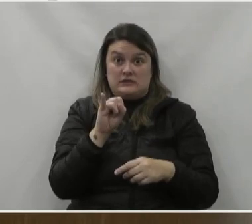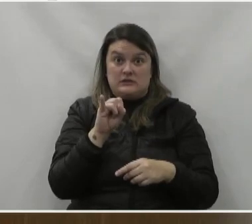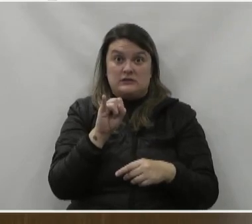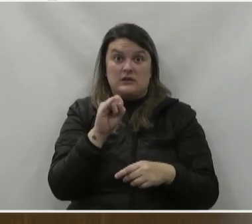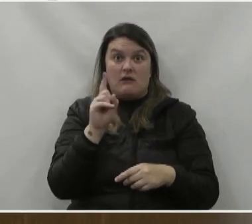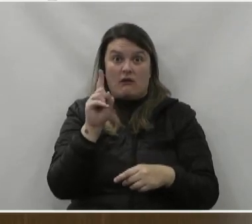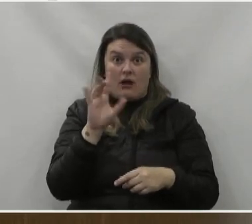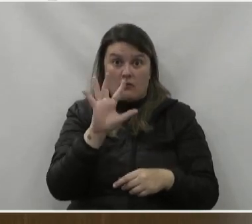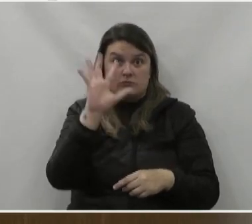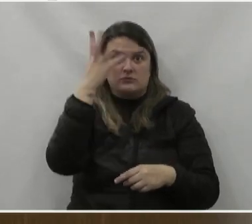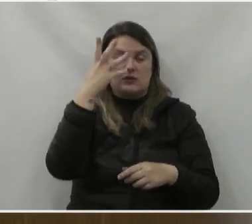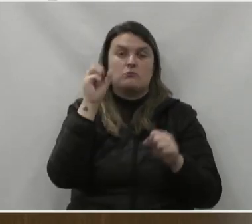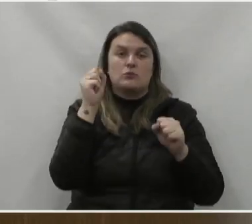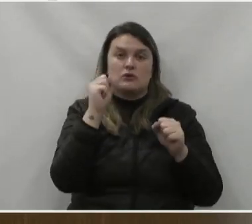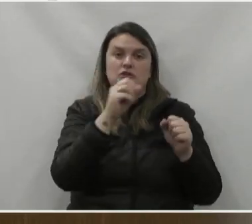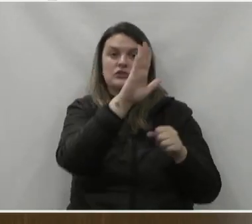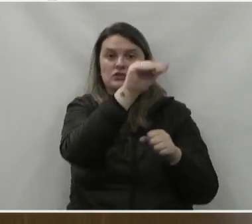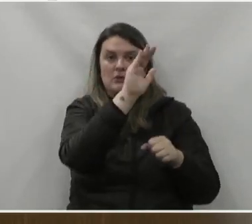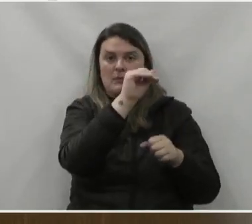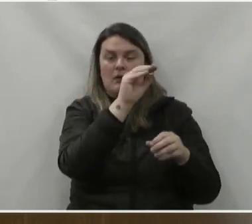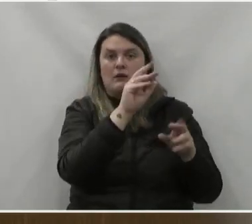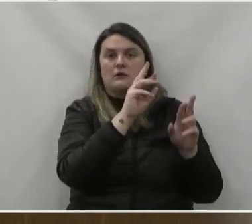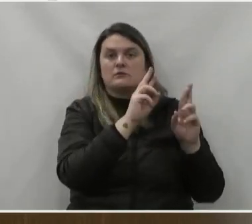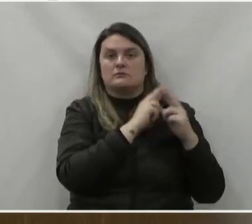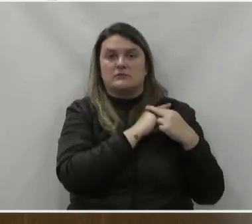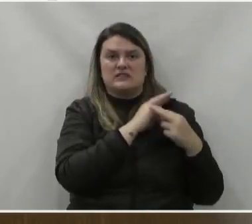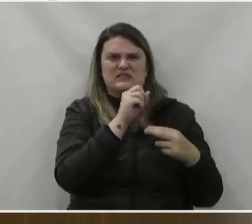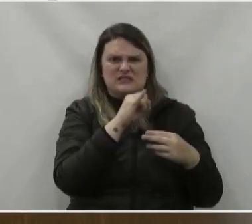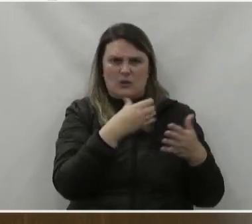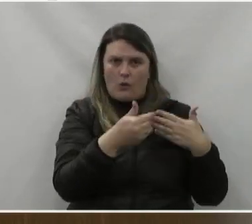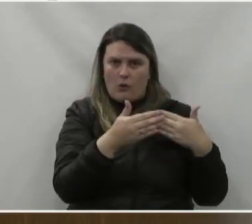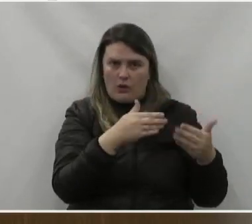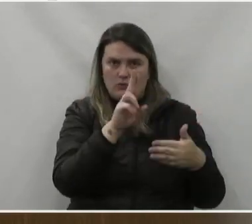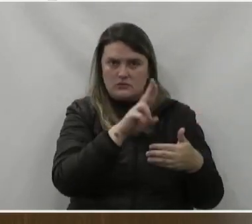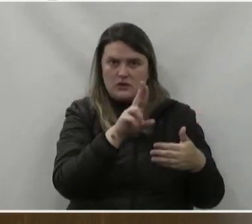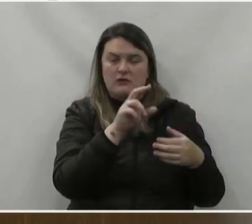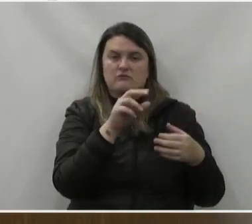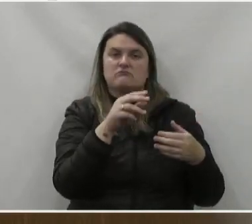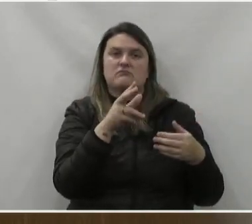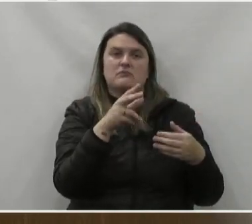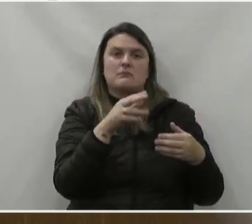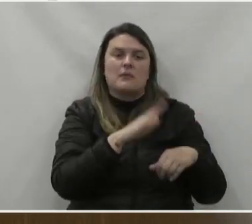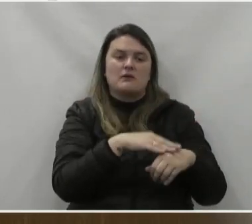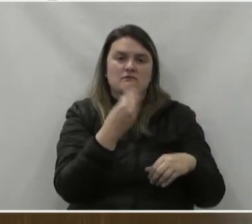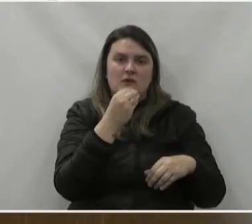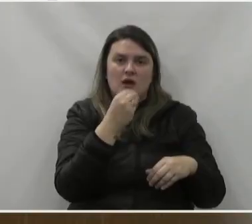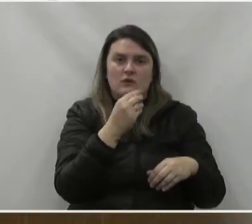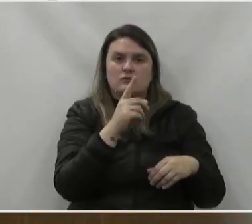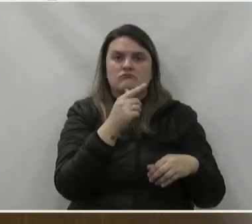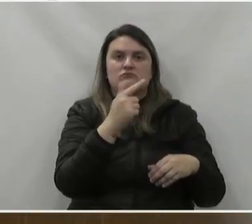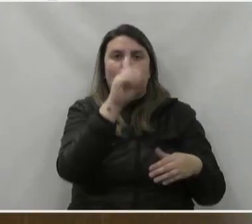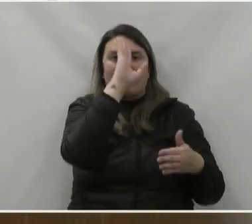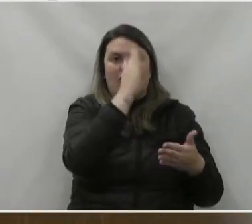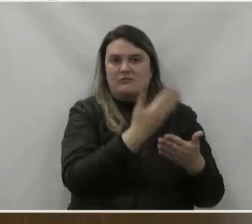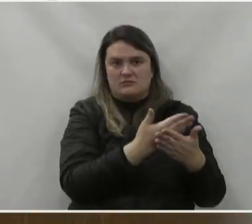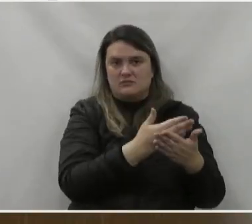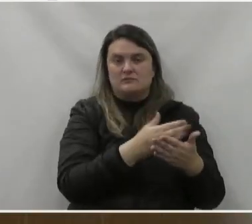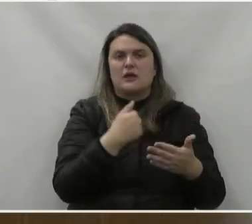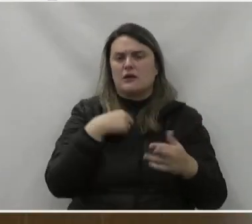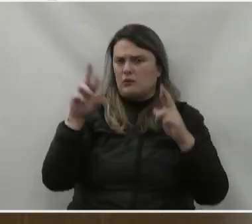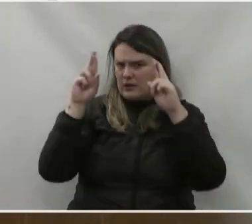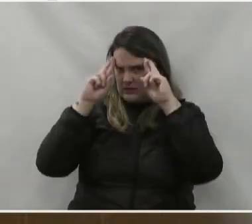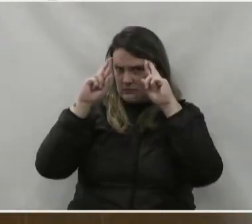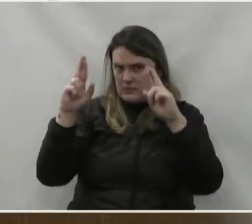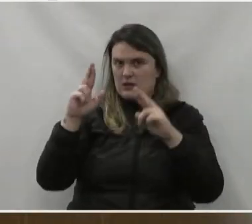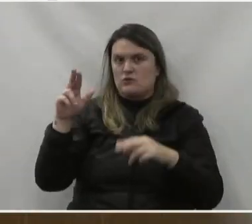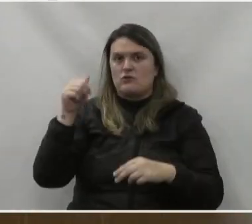responsabilidade, porque sua banalização enfraquece a tutela que ela pretende assegurar. Respeito profundamente a vereadora que divergiu